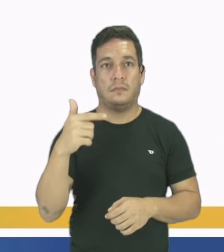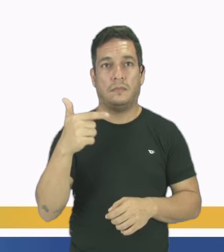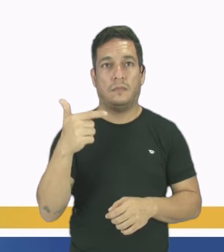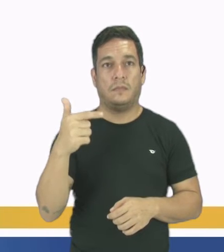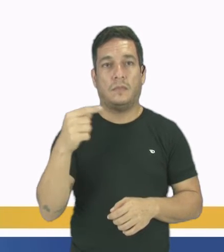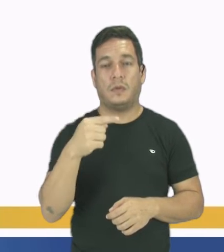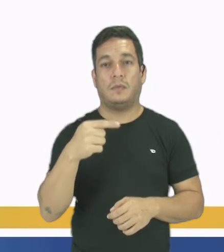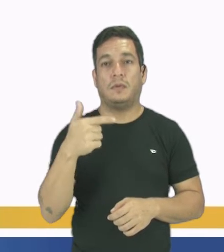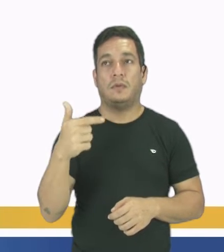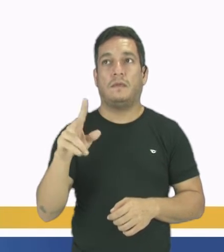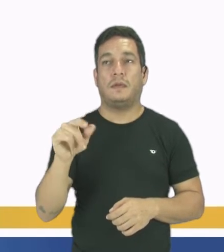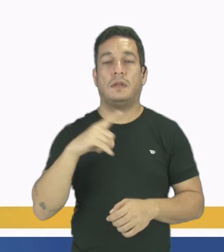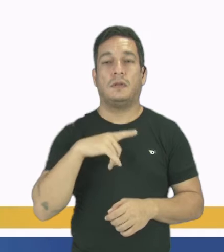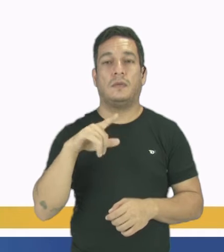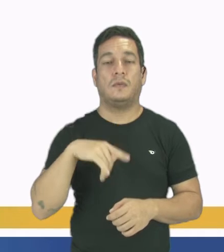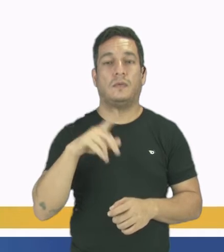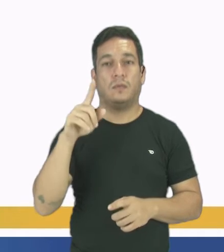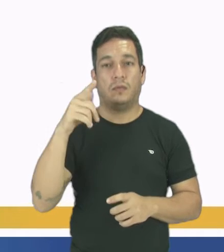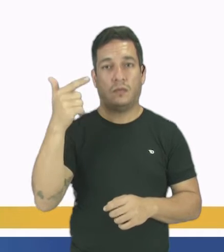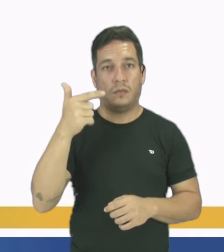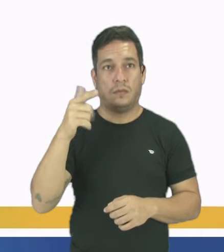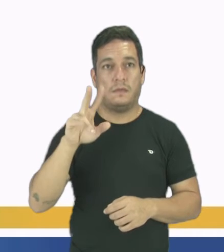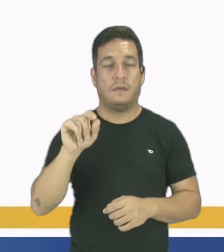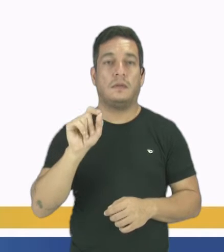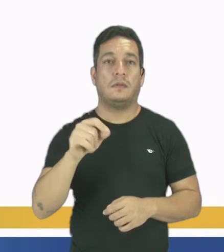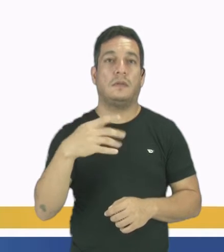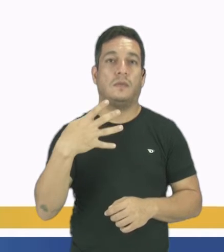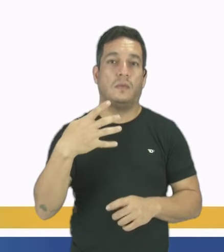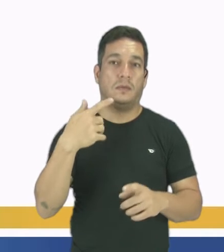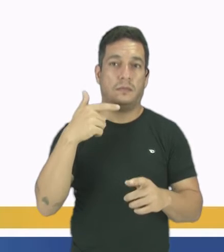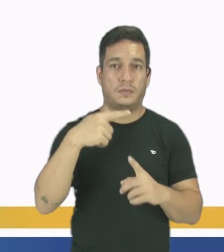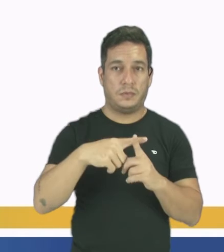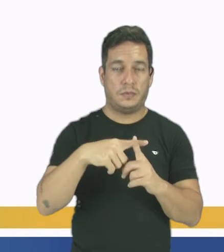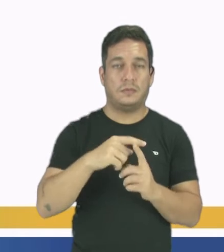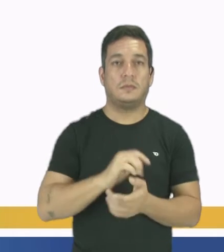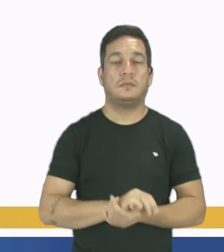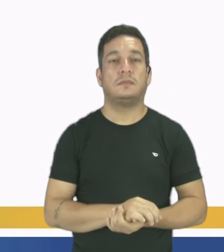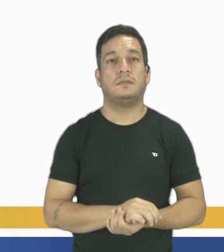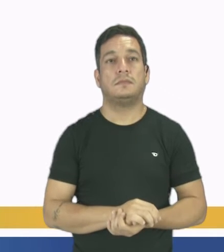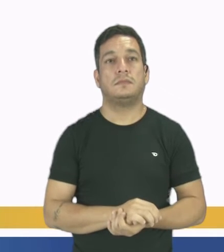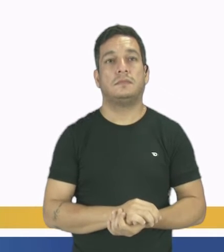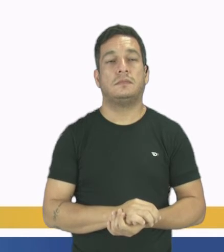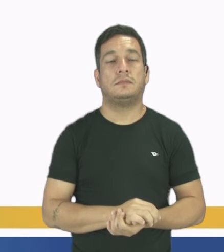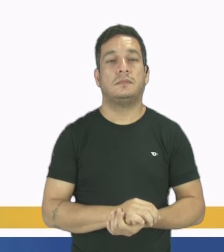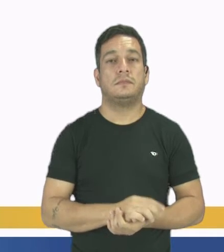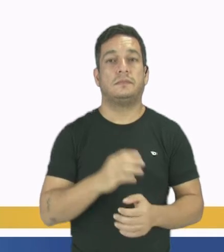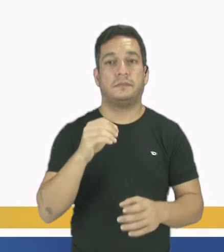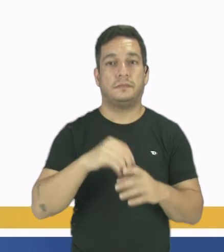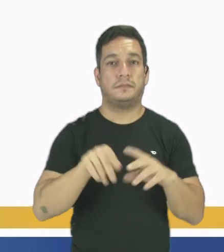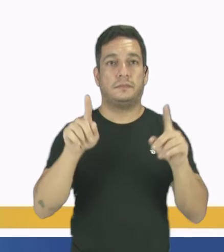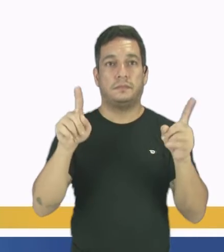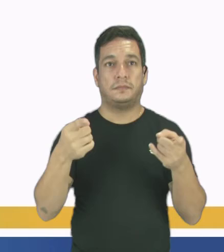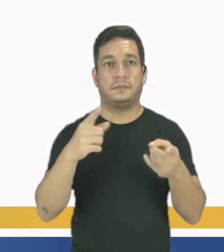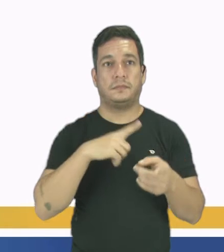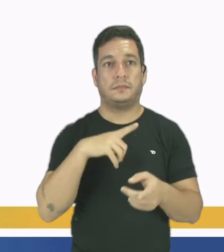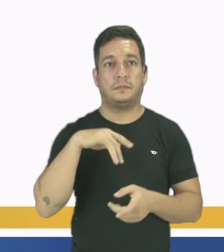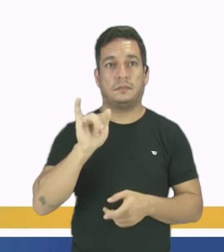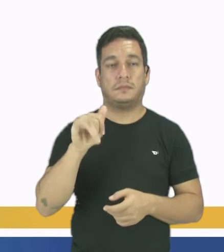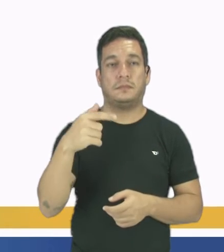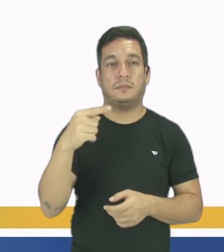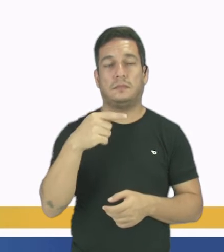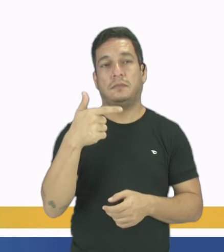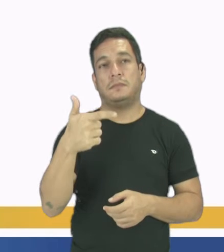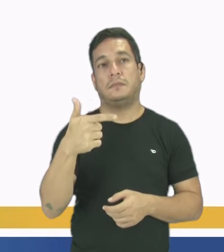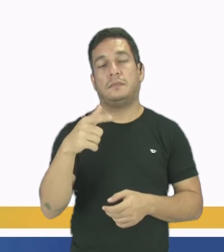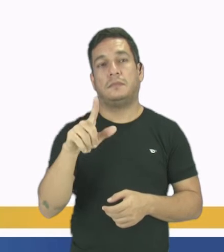vai receber o quadrado e aí vai ficar 4 positivo. De igual forma, dentro desse parênteses que tem y menos